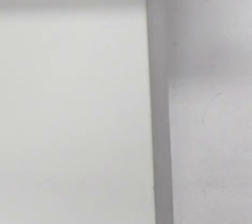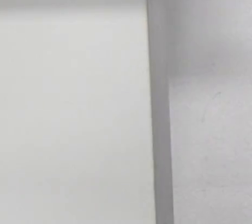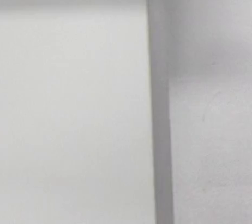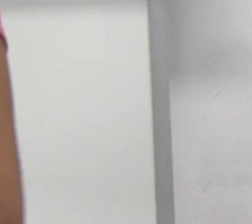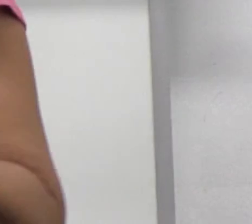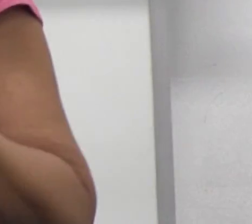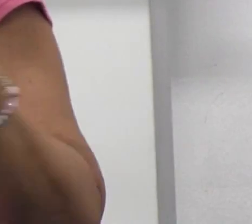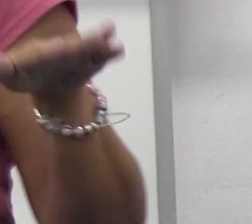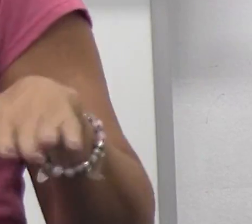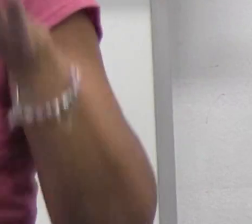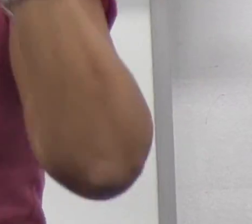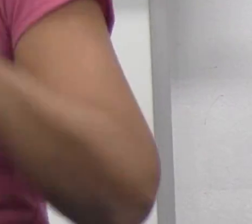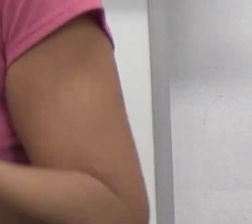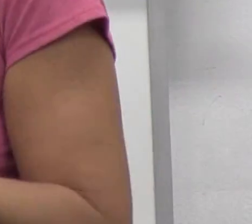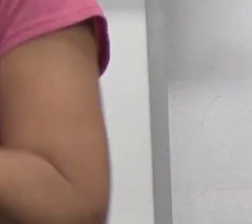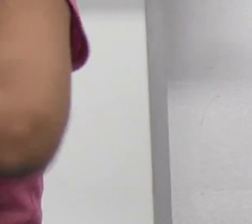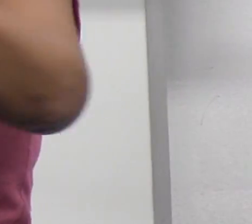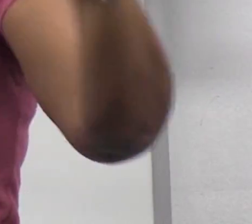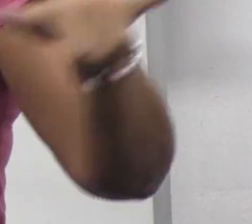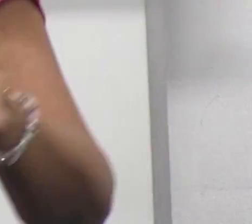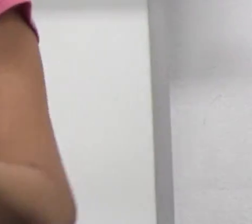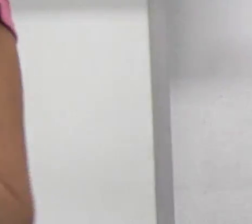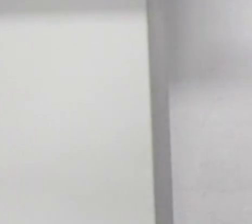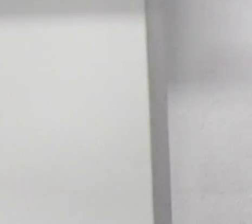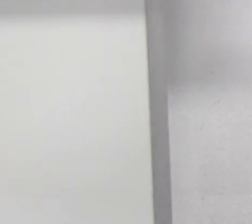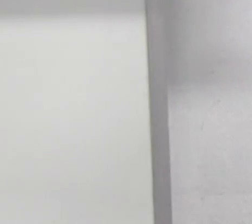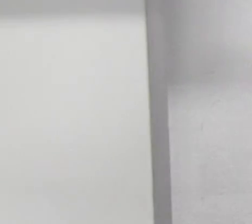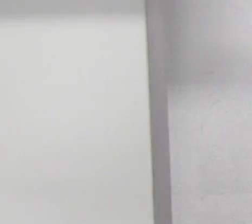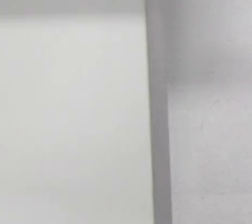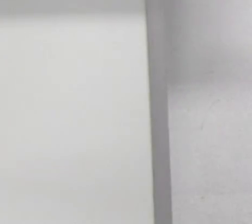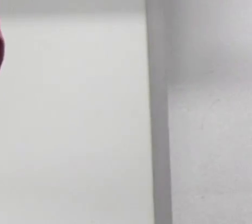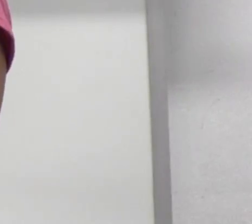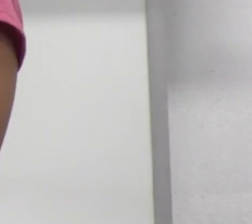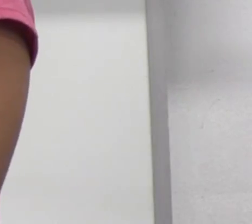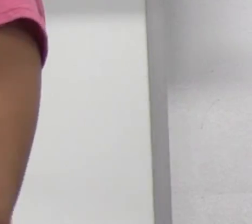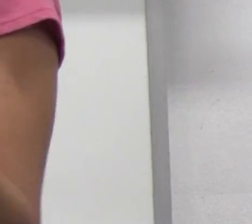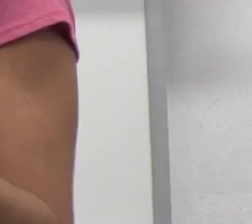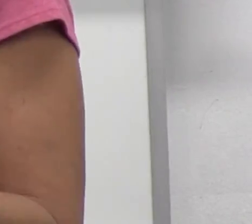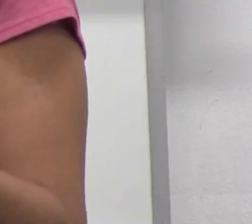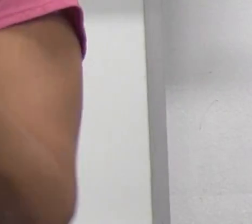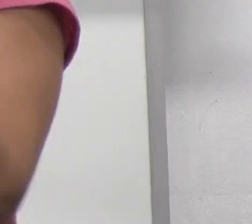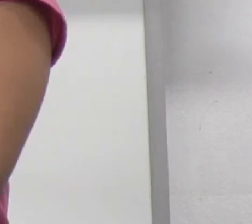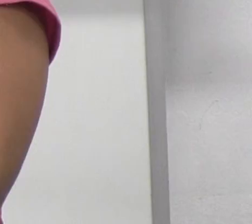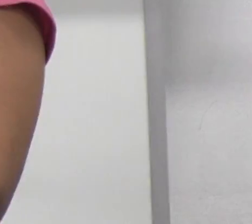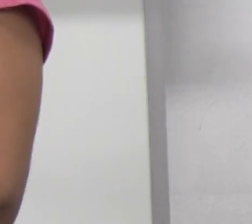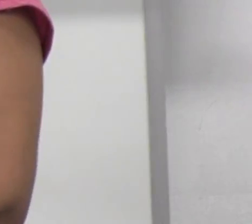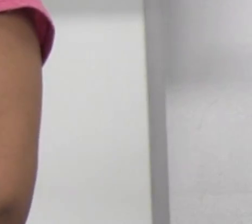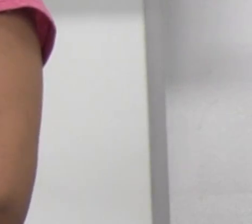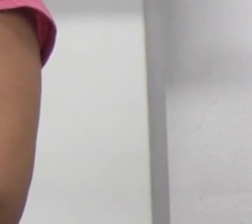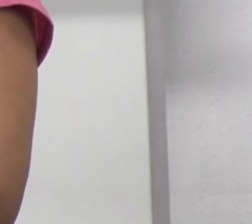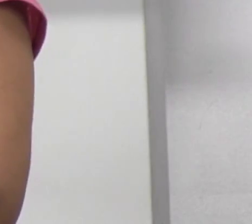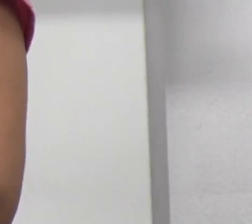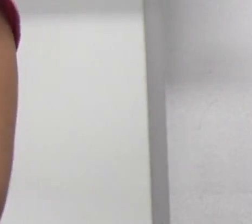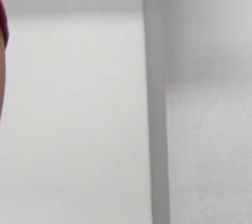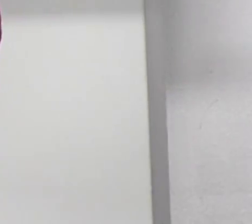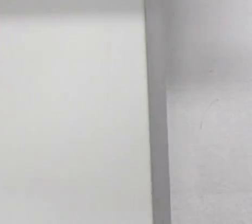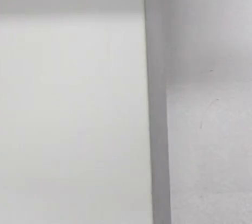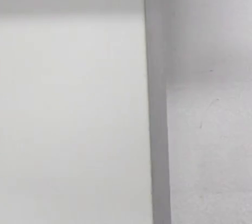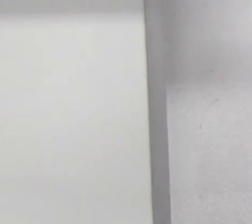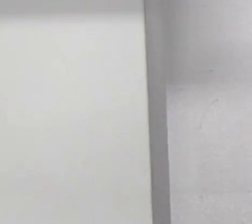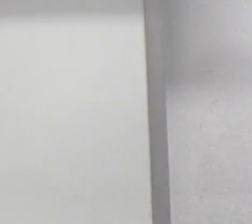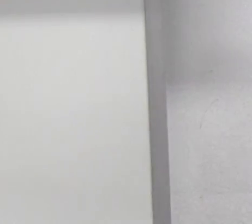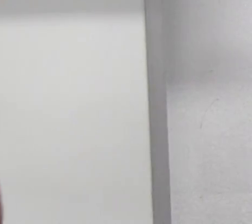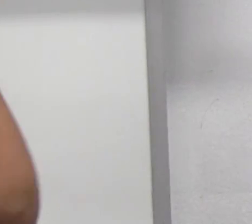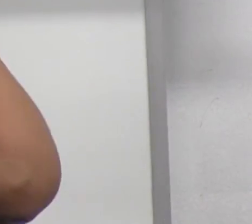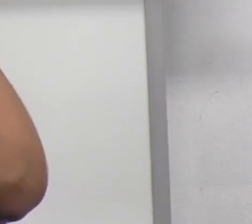desde pequenininho, tem um estímulo maior à língua de sinais. Então, eu não sei como que vocês fazem, os alunos de vocês perguntam,